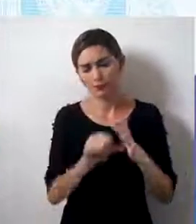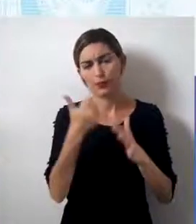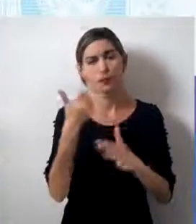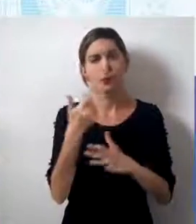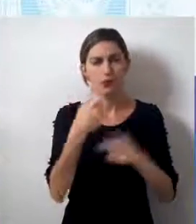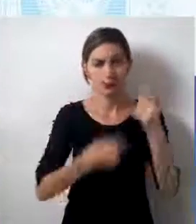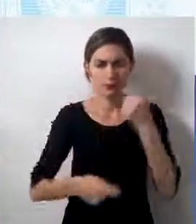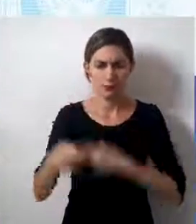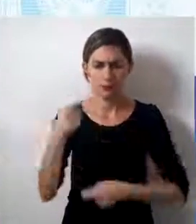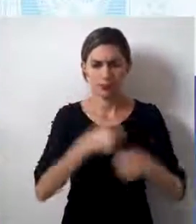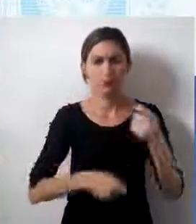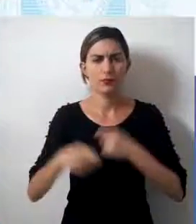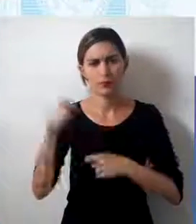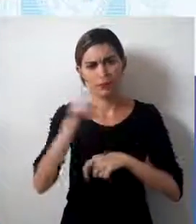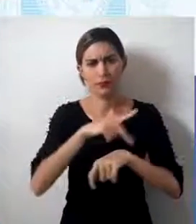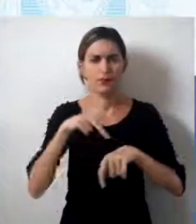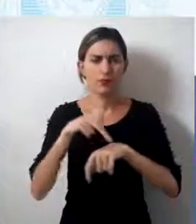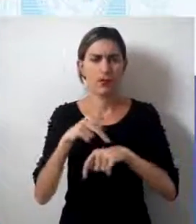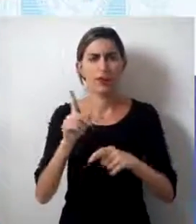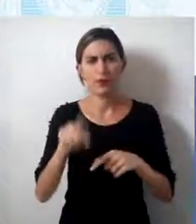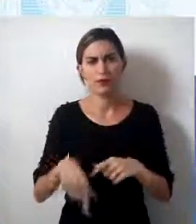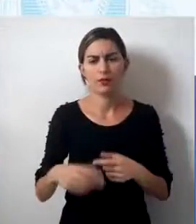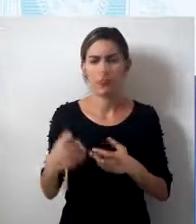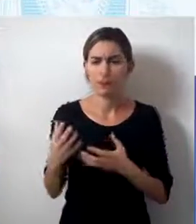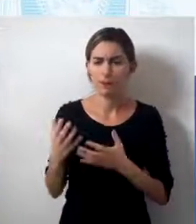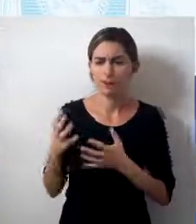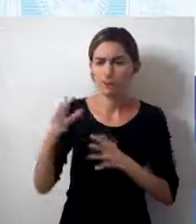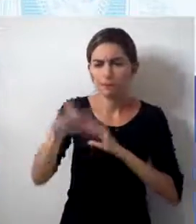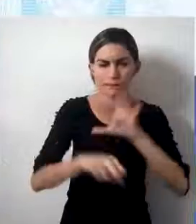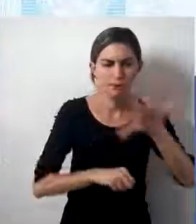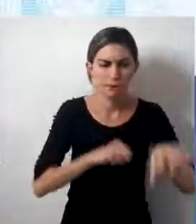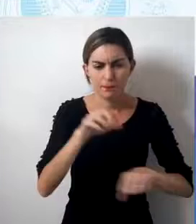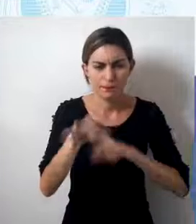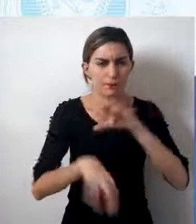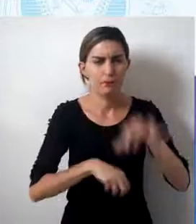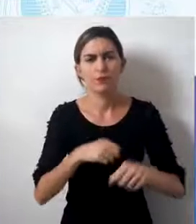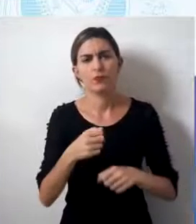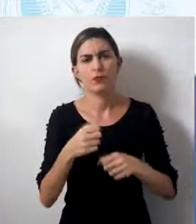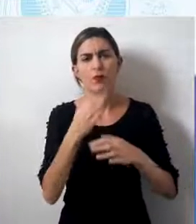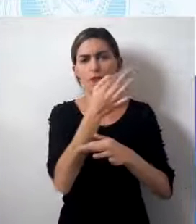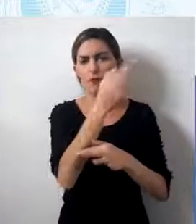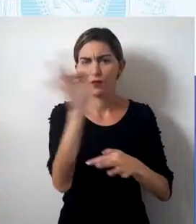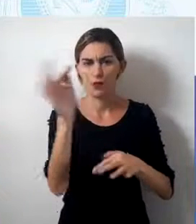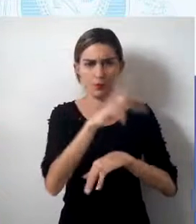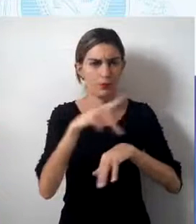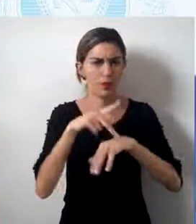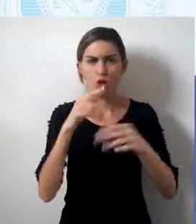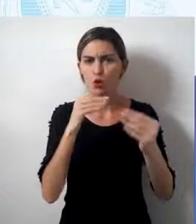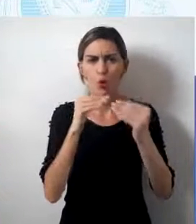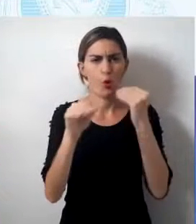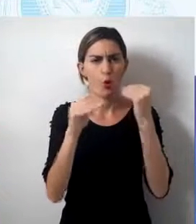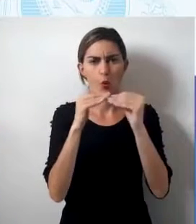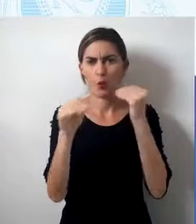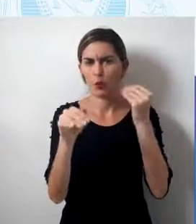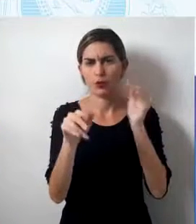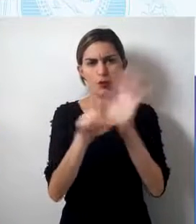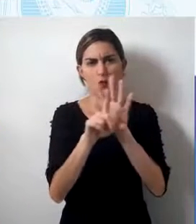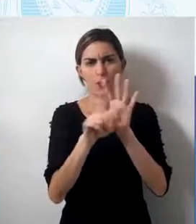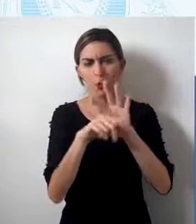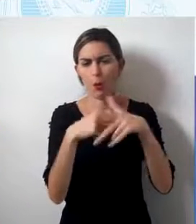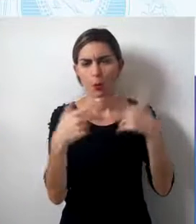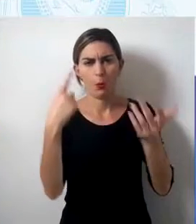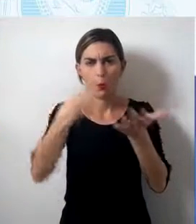primeira atividade econômica no país foram atividades de extração. Países como a França, que não concordavam com os tratados